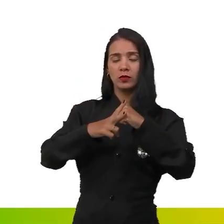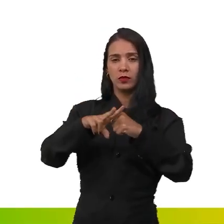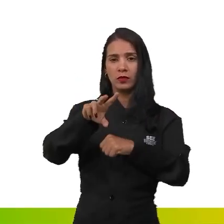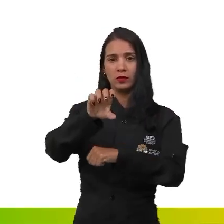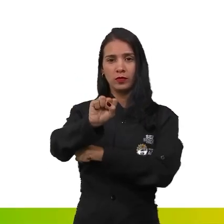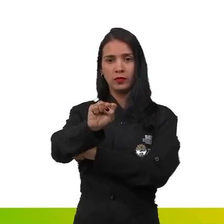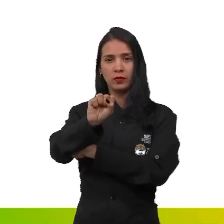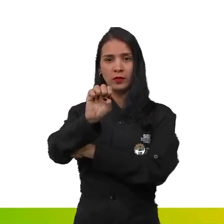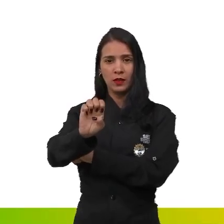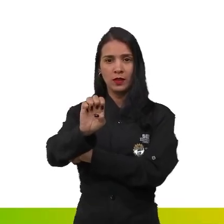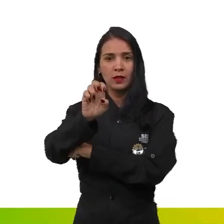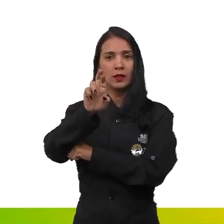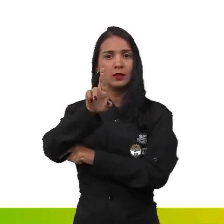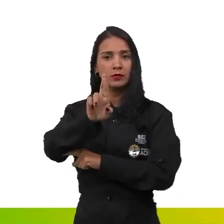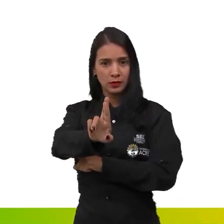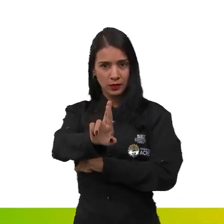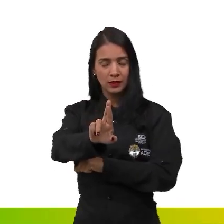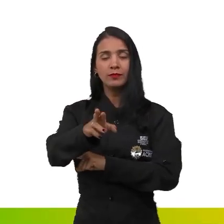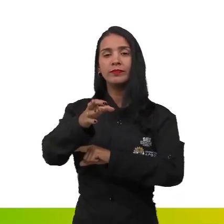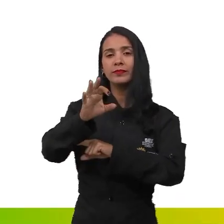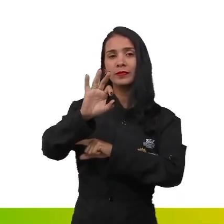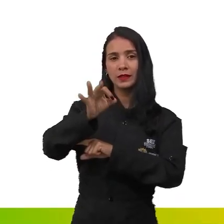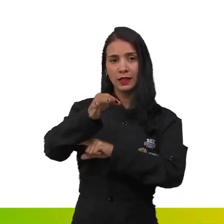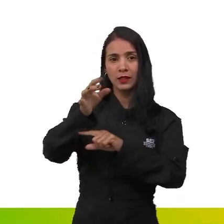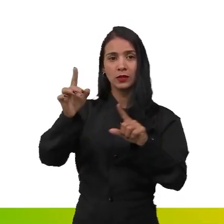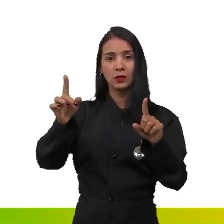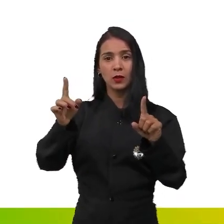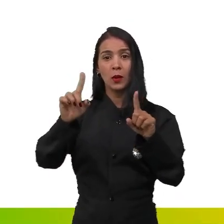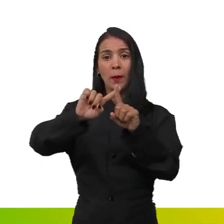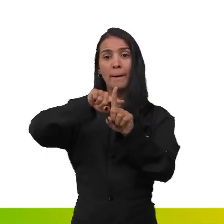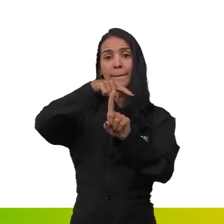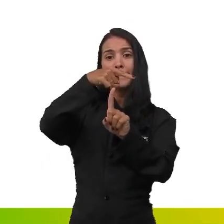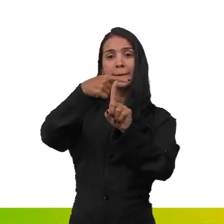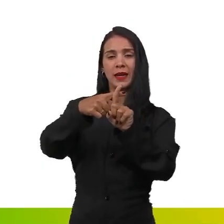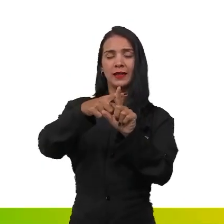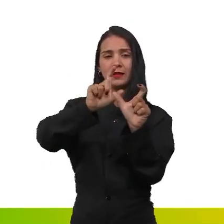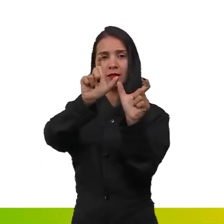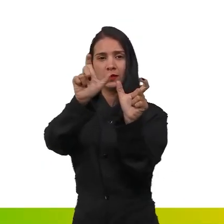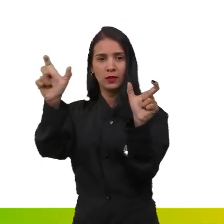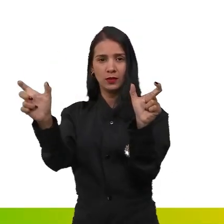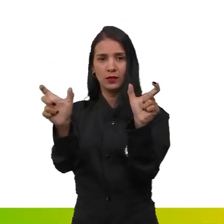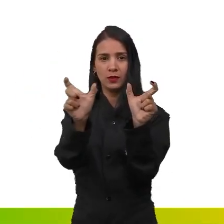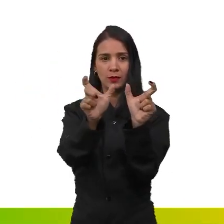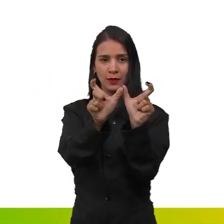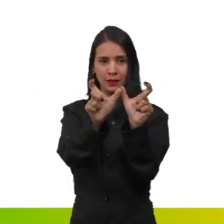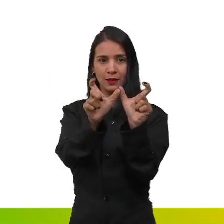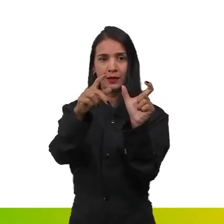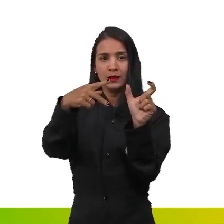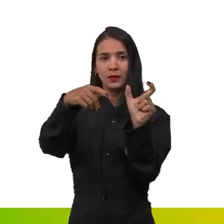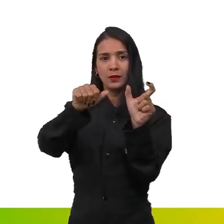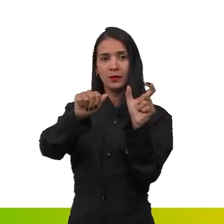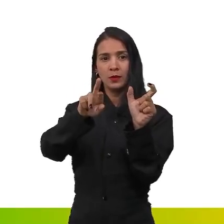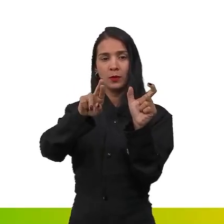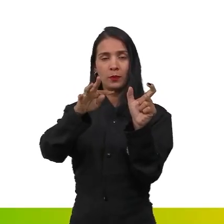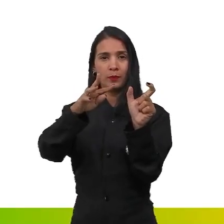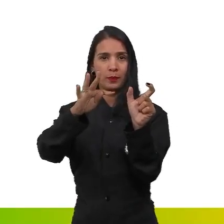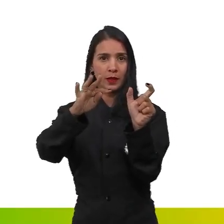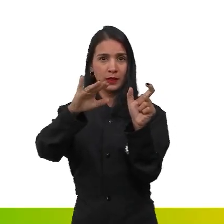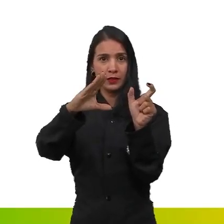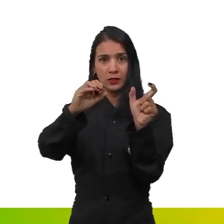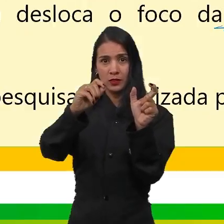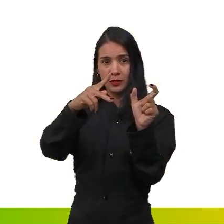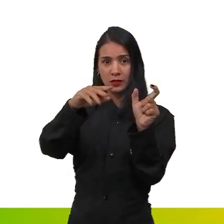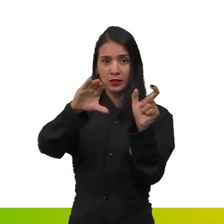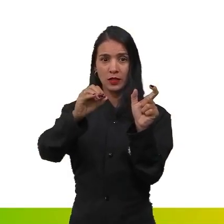tá? Então, ela desloca o foco da ação para o objeto. Então, observa